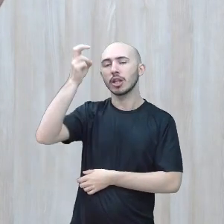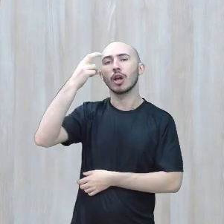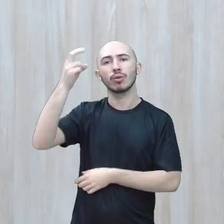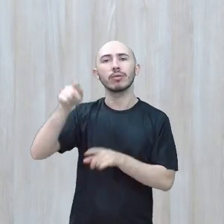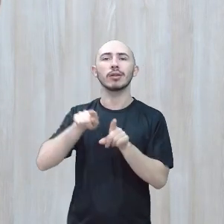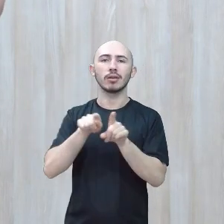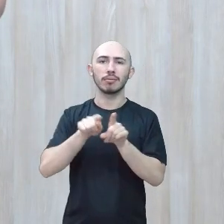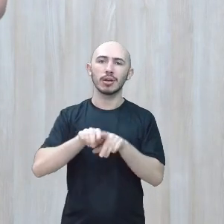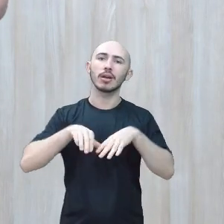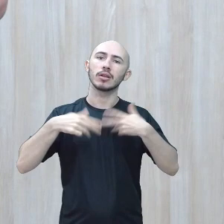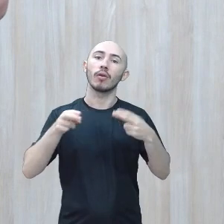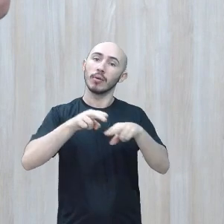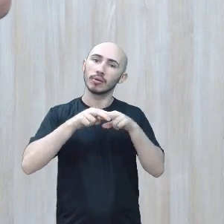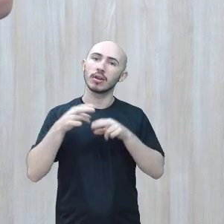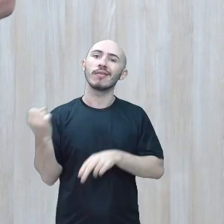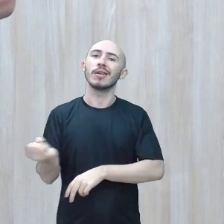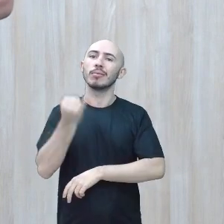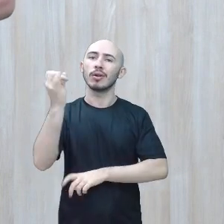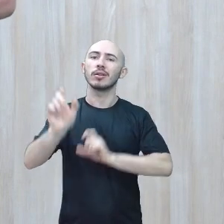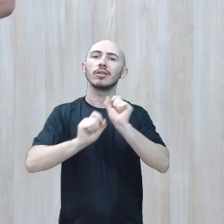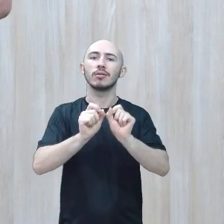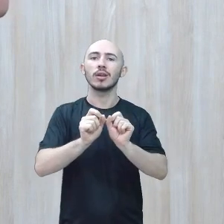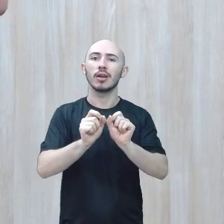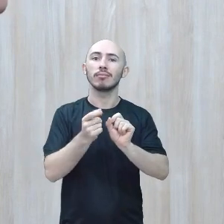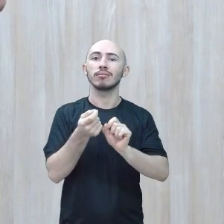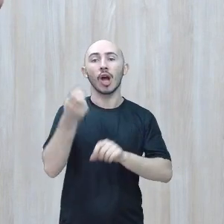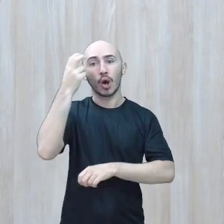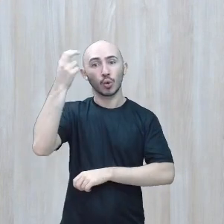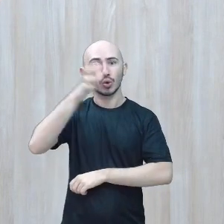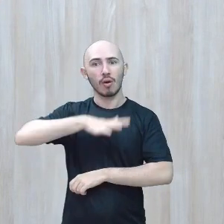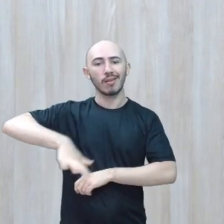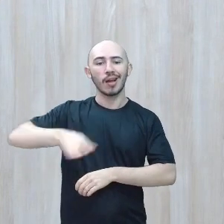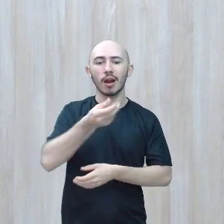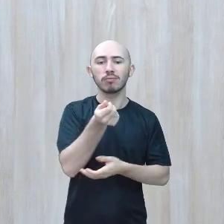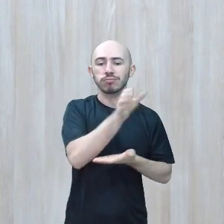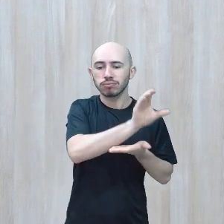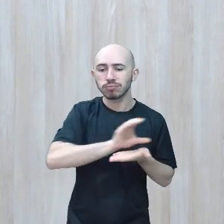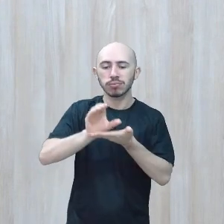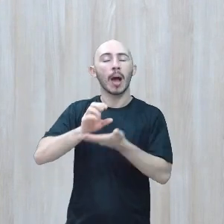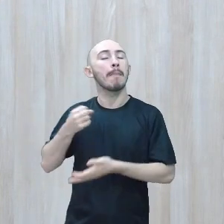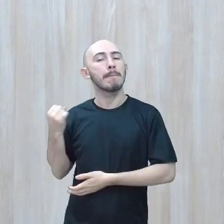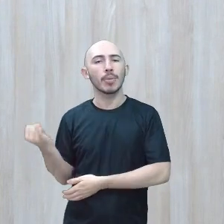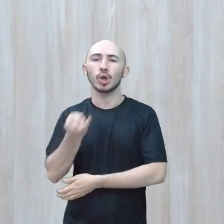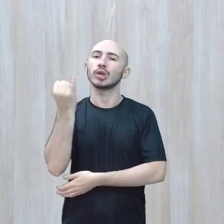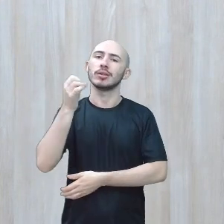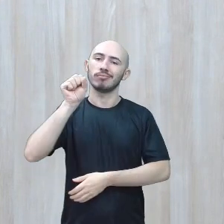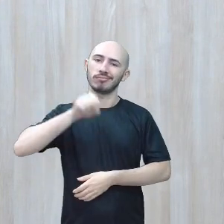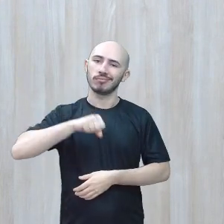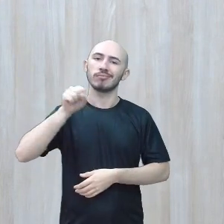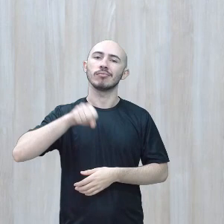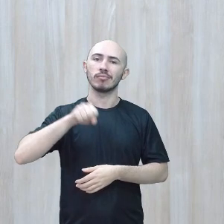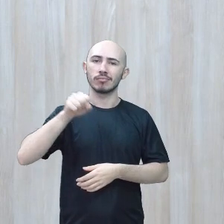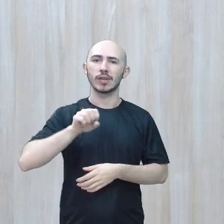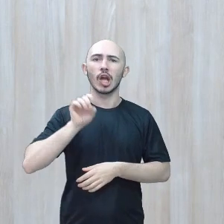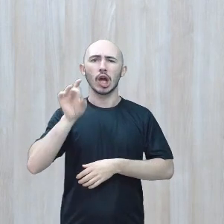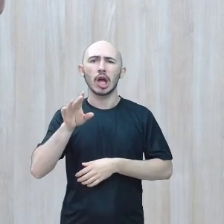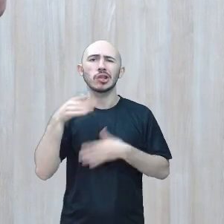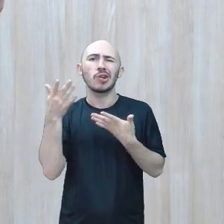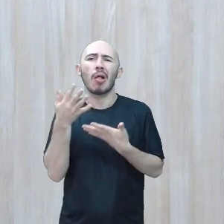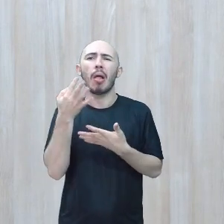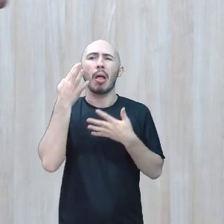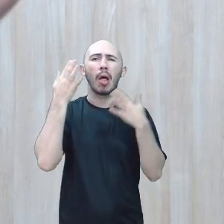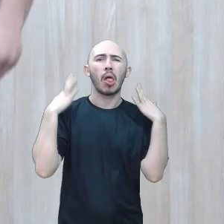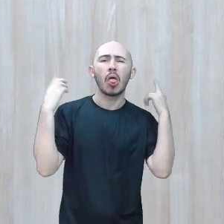cultura, por isso que é extremamente importante investir em cultura, né? Porque não é só o entretenimento,